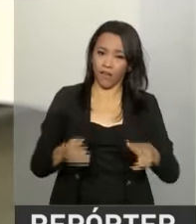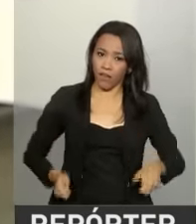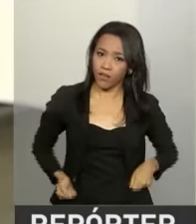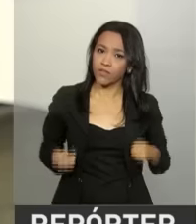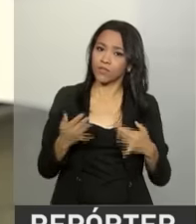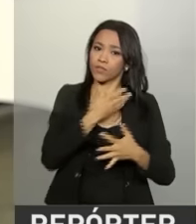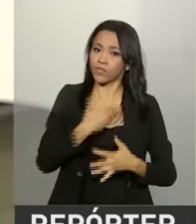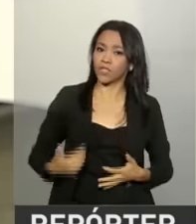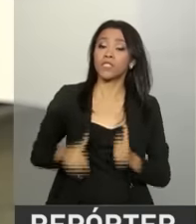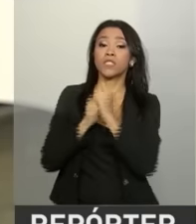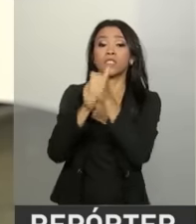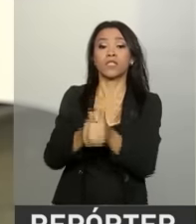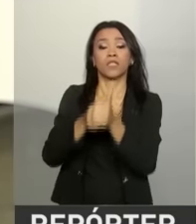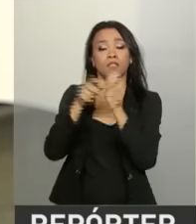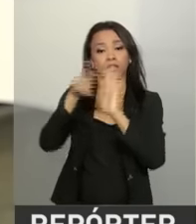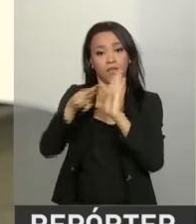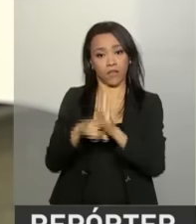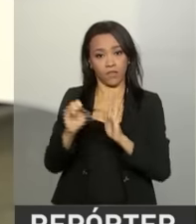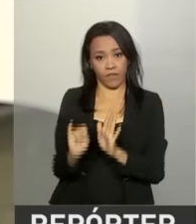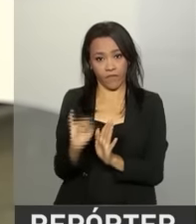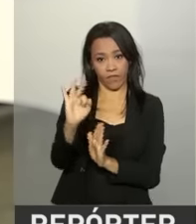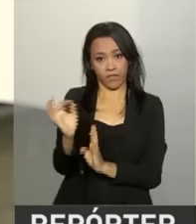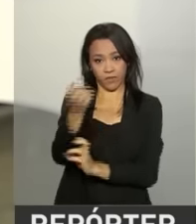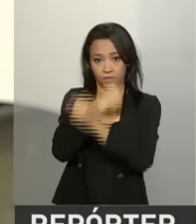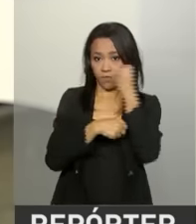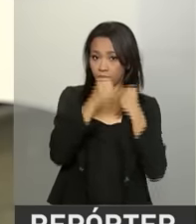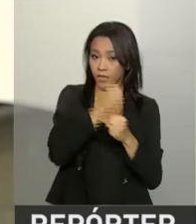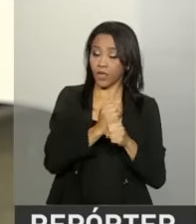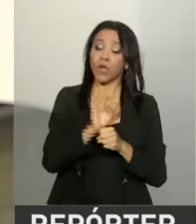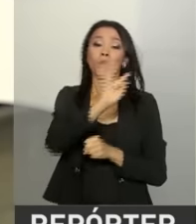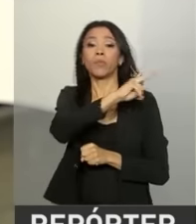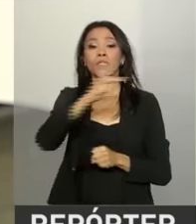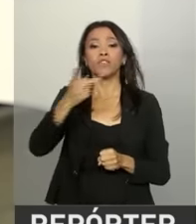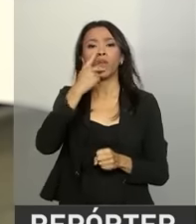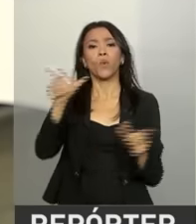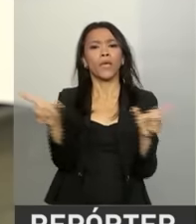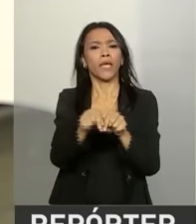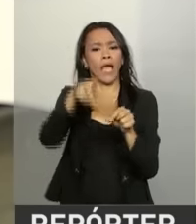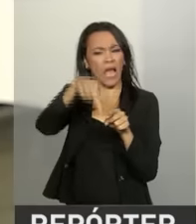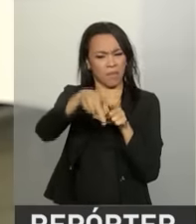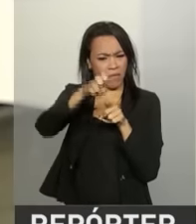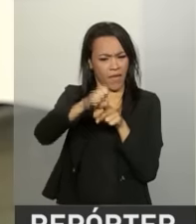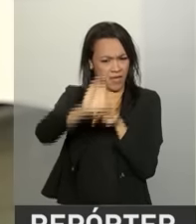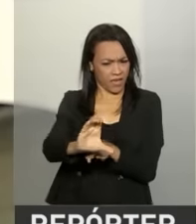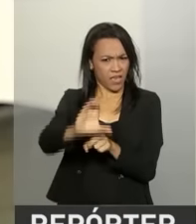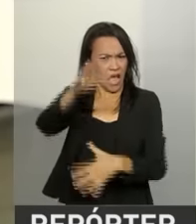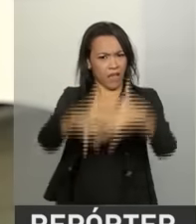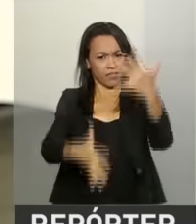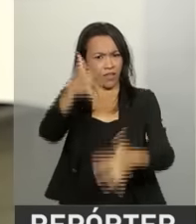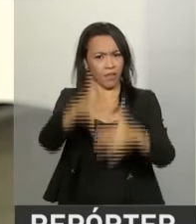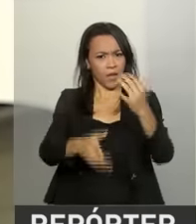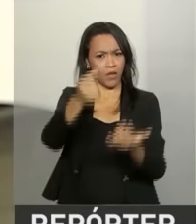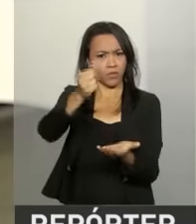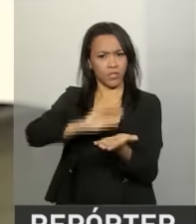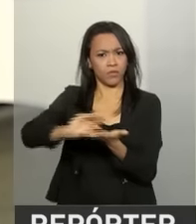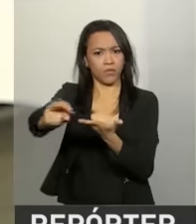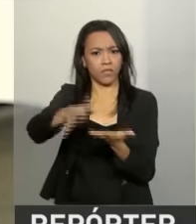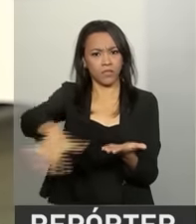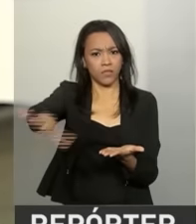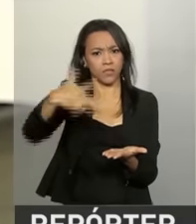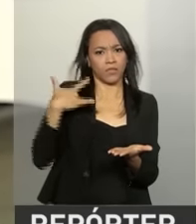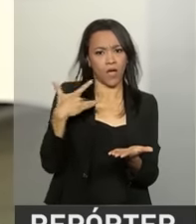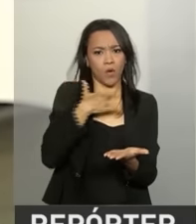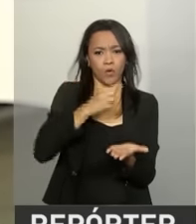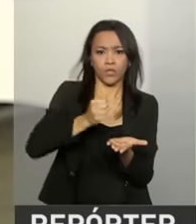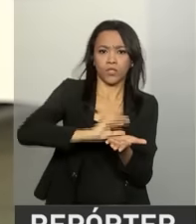à inflação do ano anterior, o presidente disse que a PEC não vai prejudicar os orçamentos da saúde e da educação. Ele